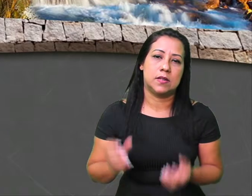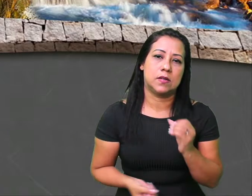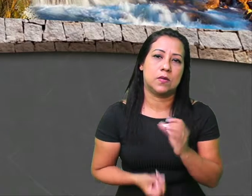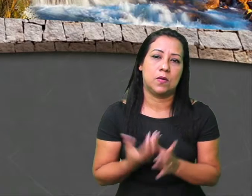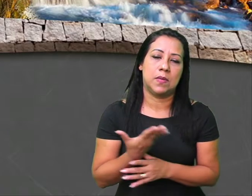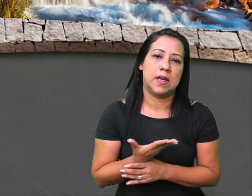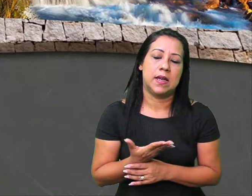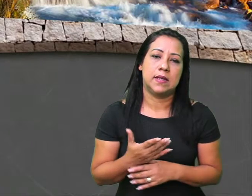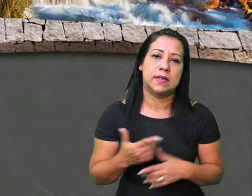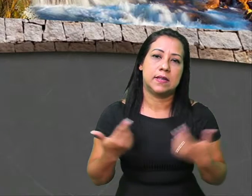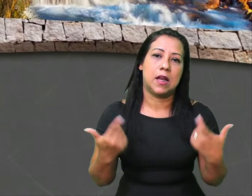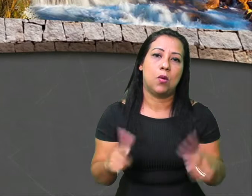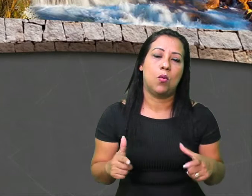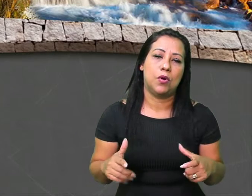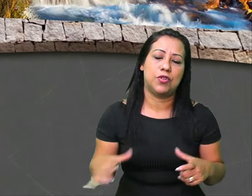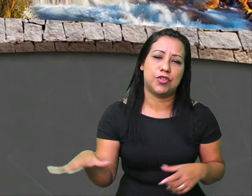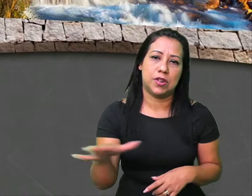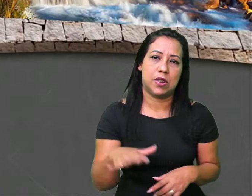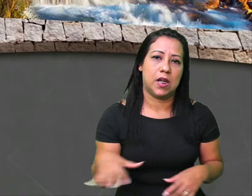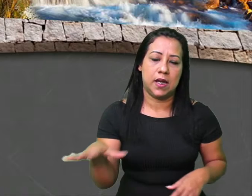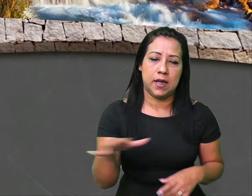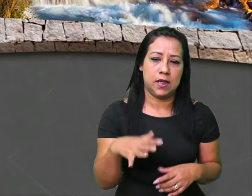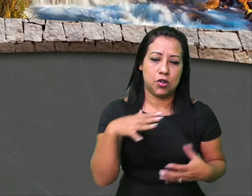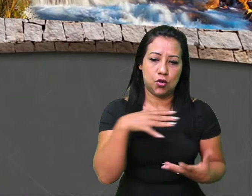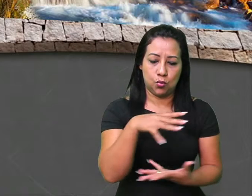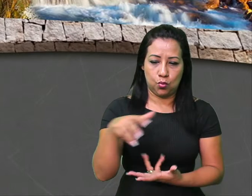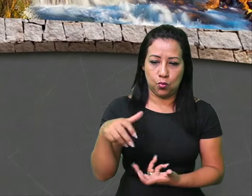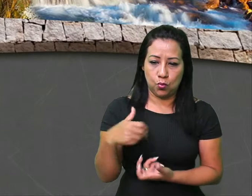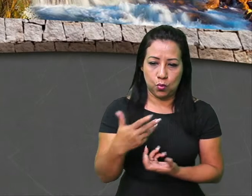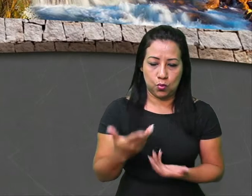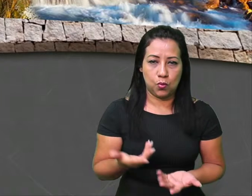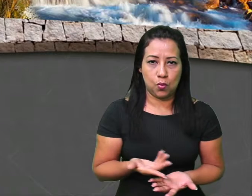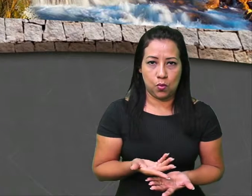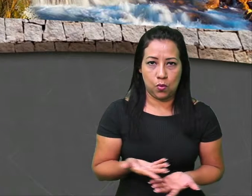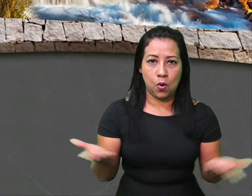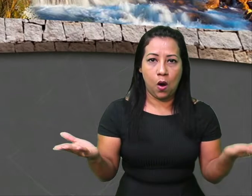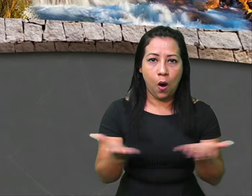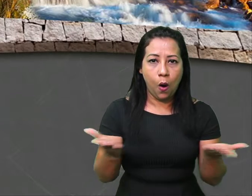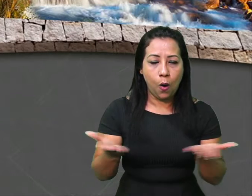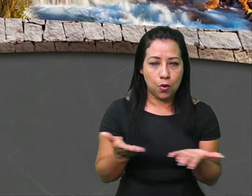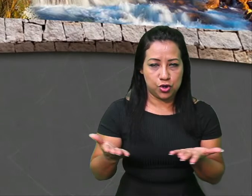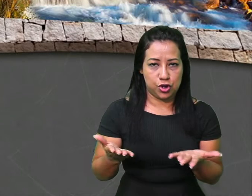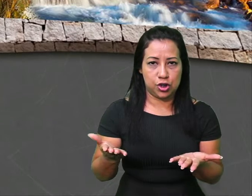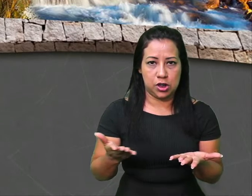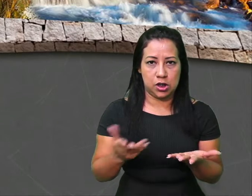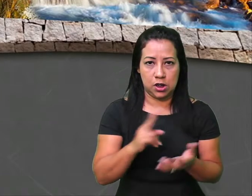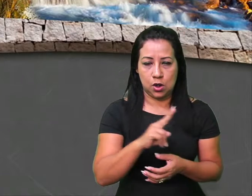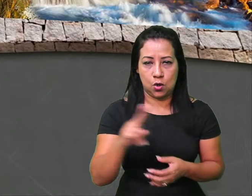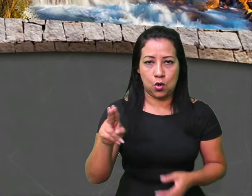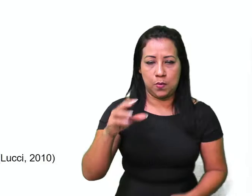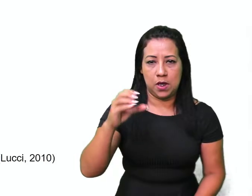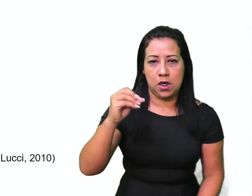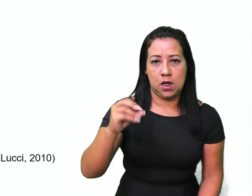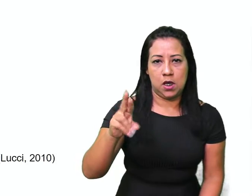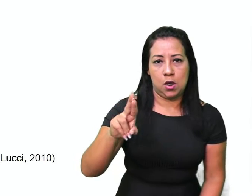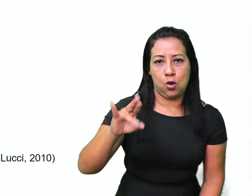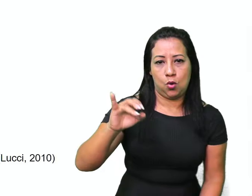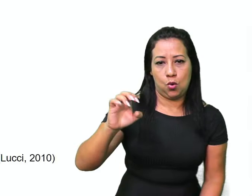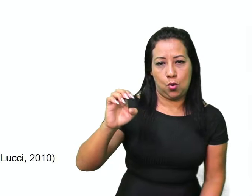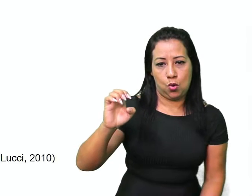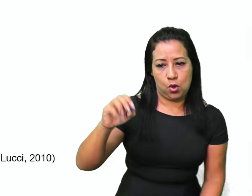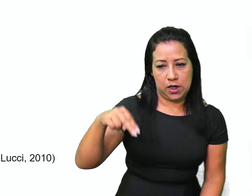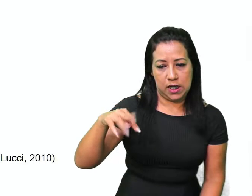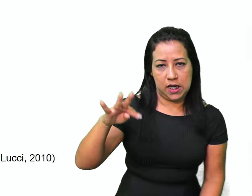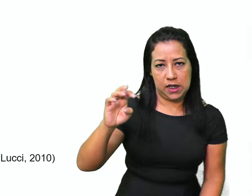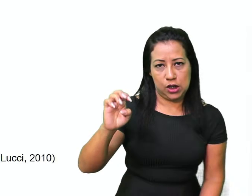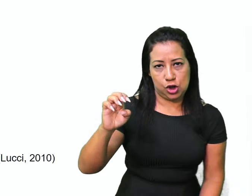Hoje, nós chamamos isso de Oriente Médio, tá? Oriente Médio. Por isso que você pode observar aí na telinha, o